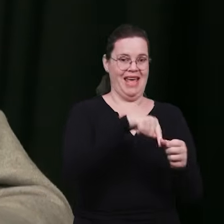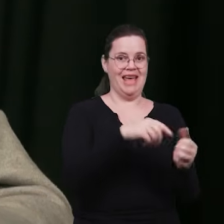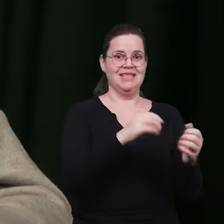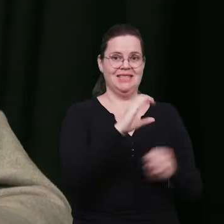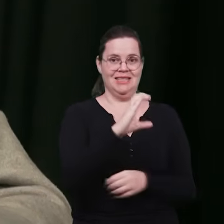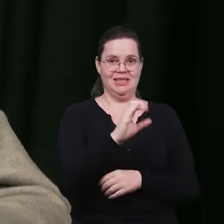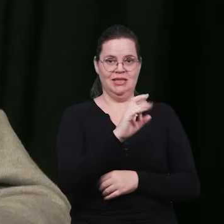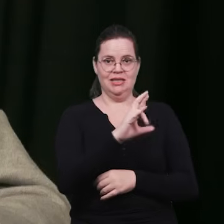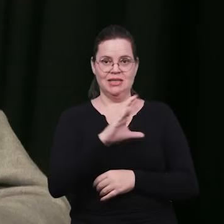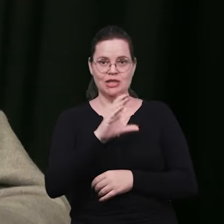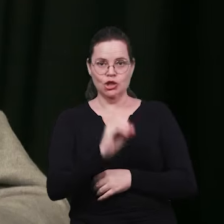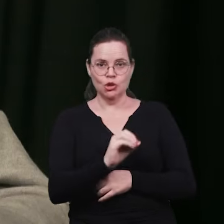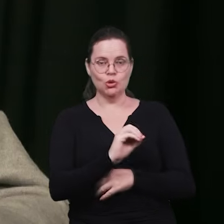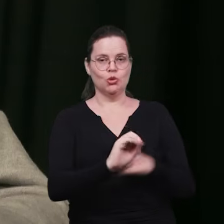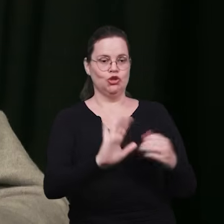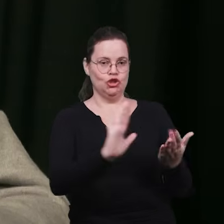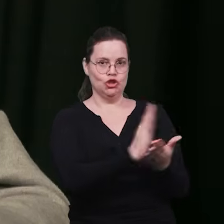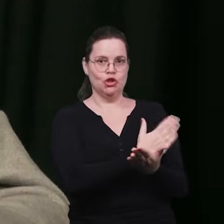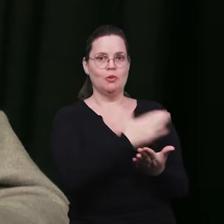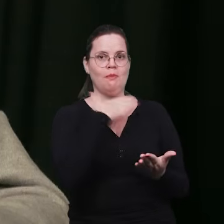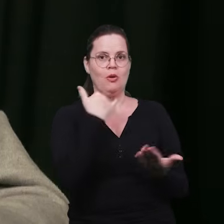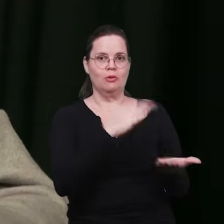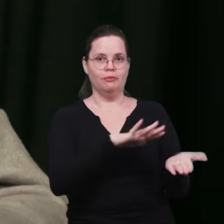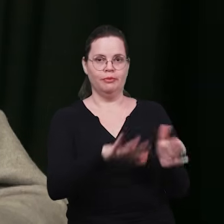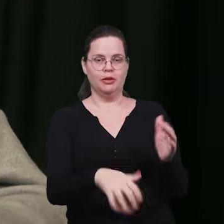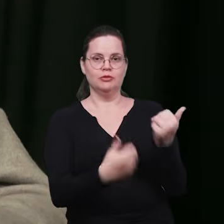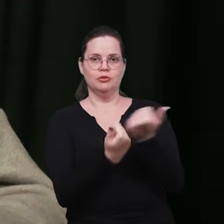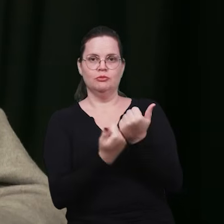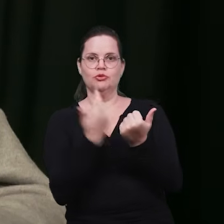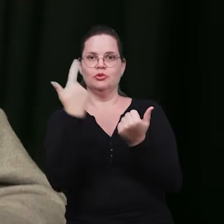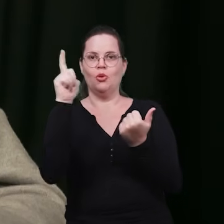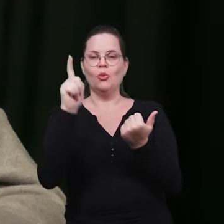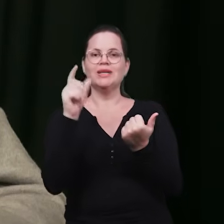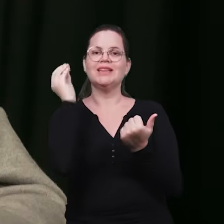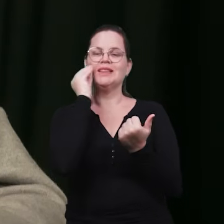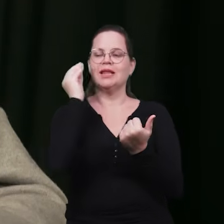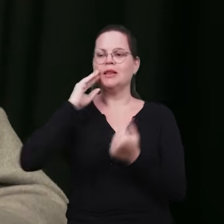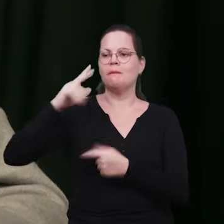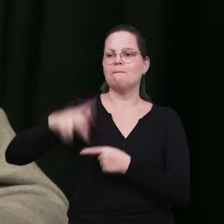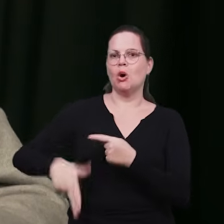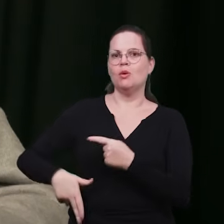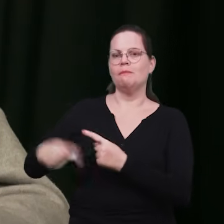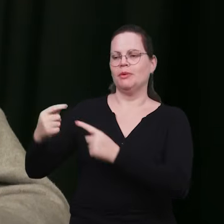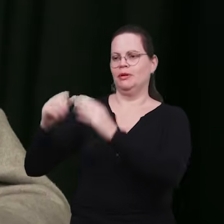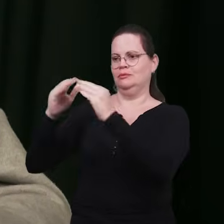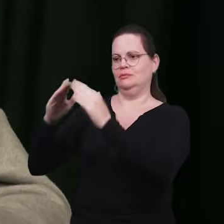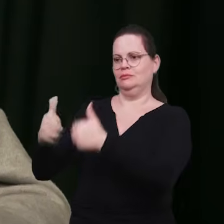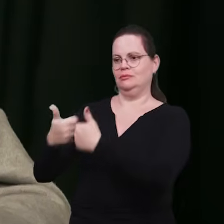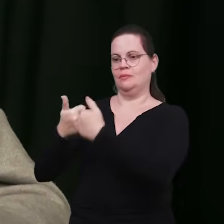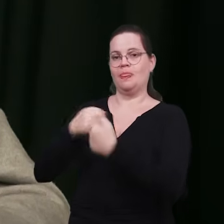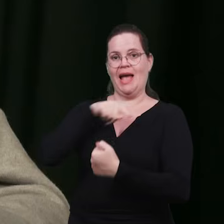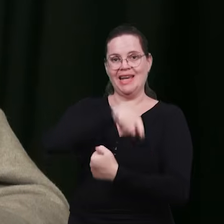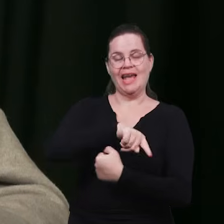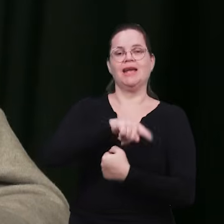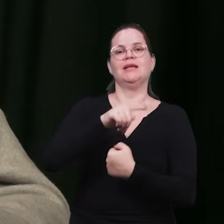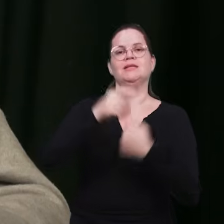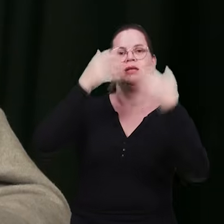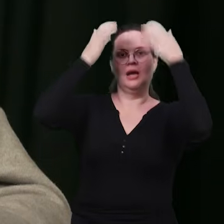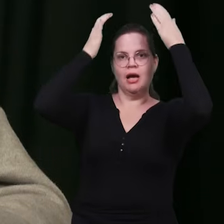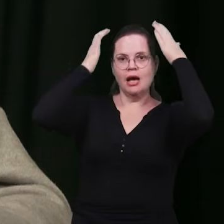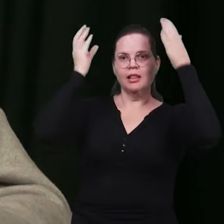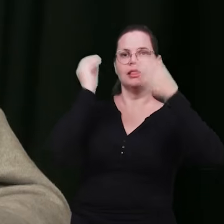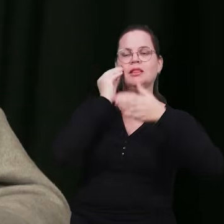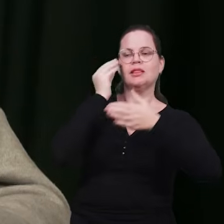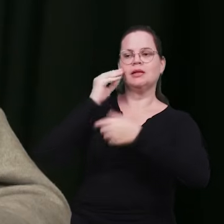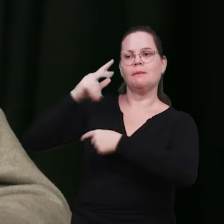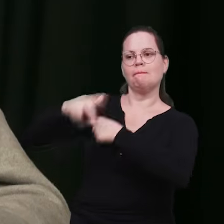Este rei ele vai impedir, porque o templo estava sendo construído, o rei vai impedir a construção do templo,